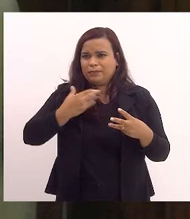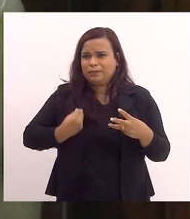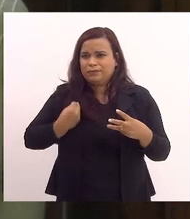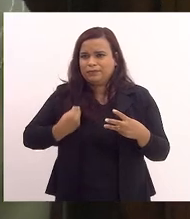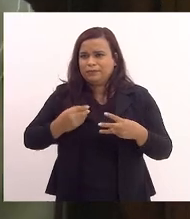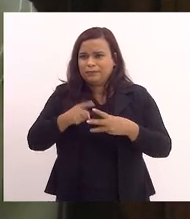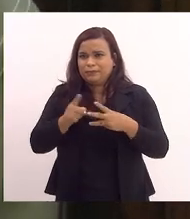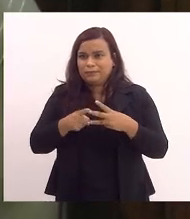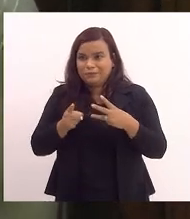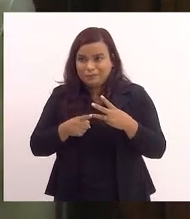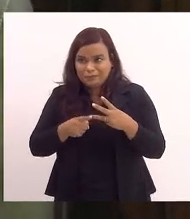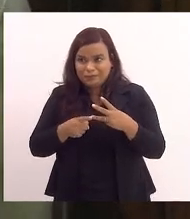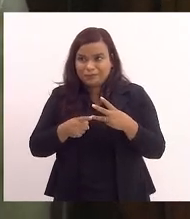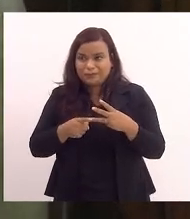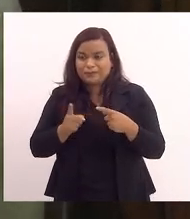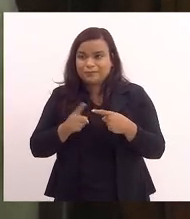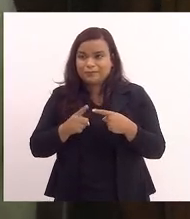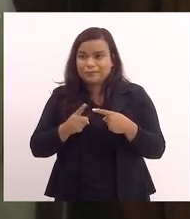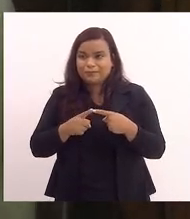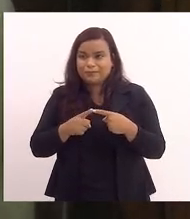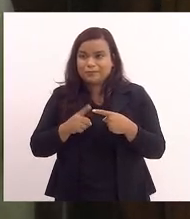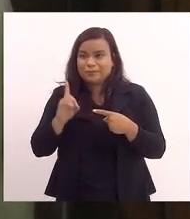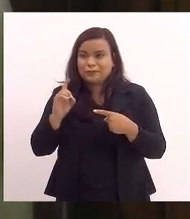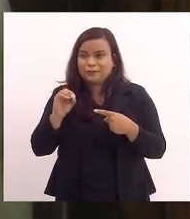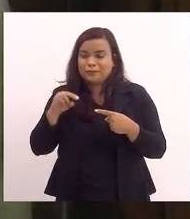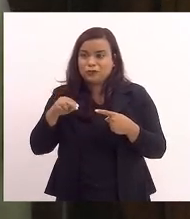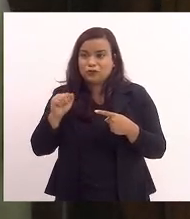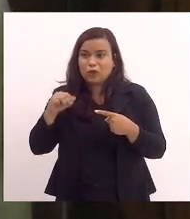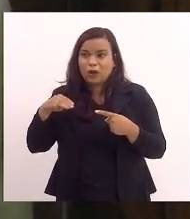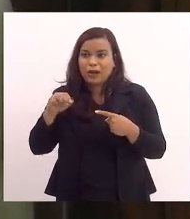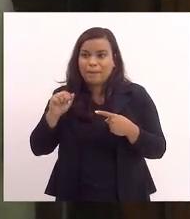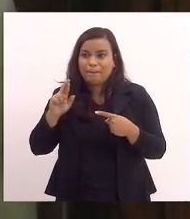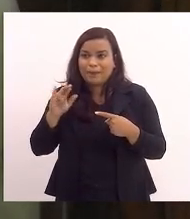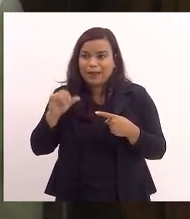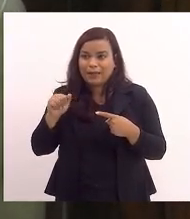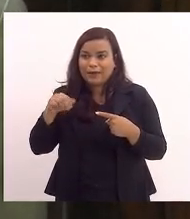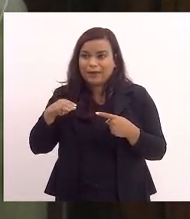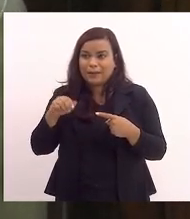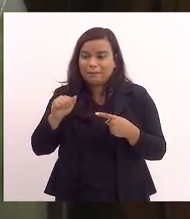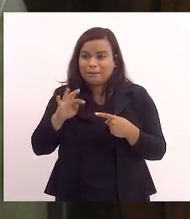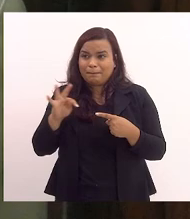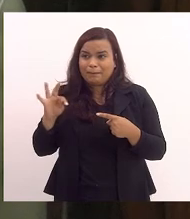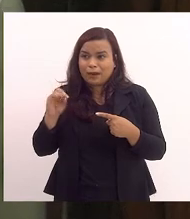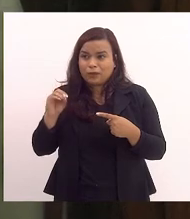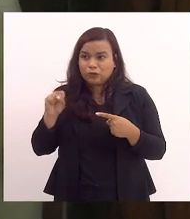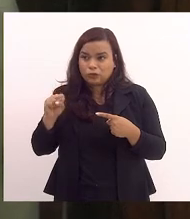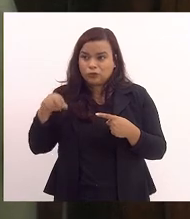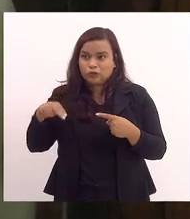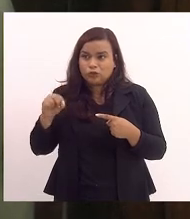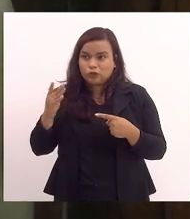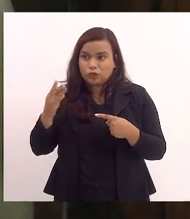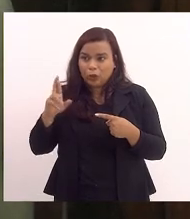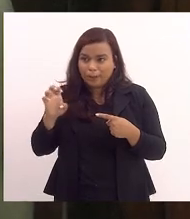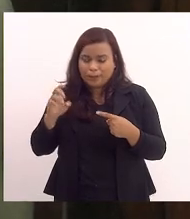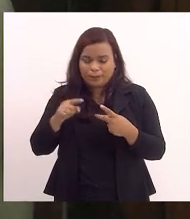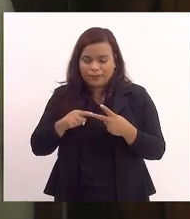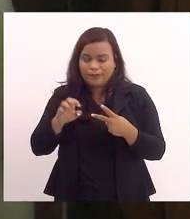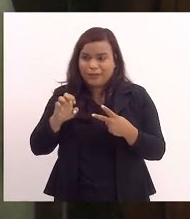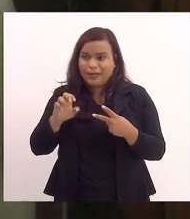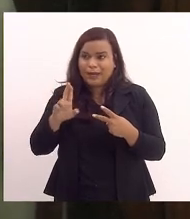Essas pessoas são Dona Maria Matos Nobre, Eulina